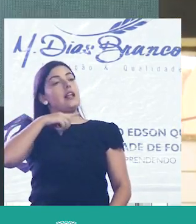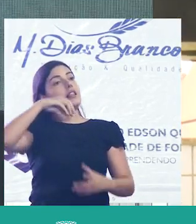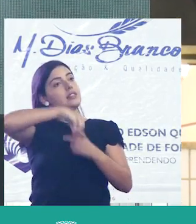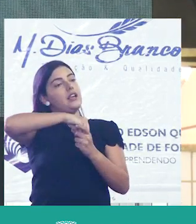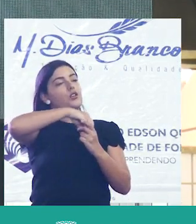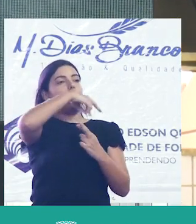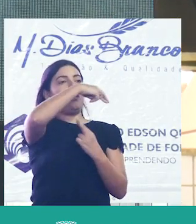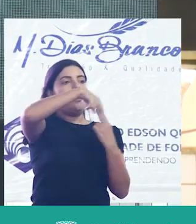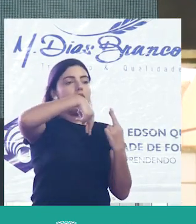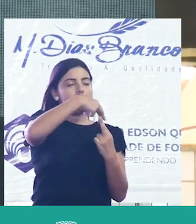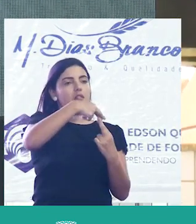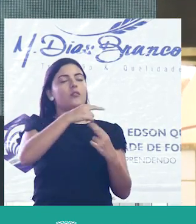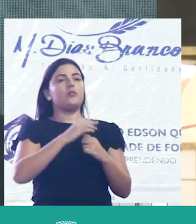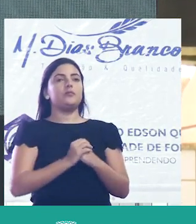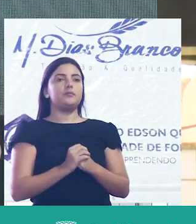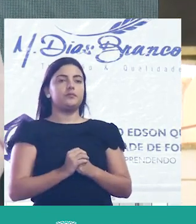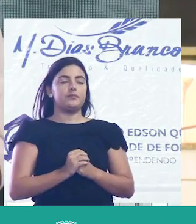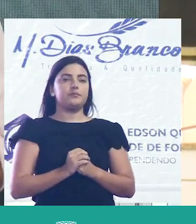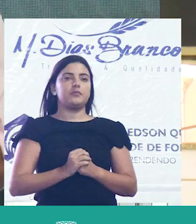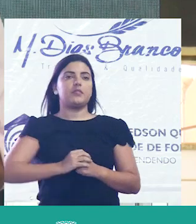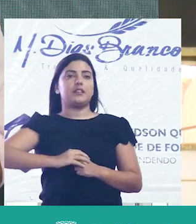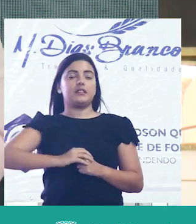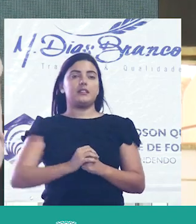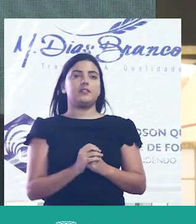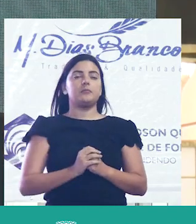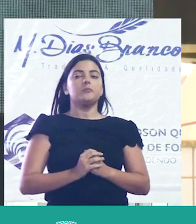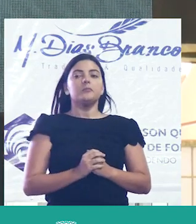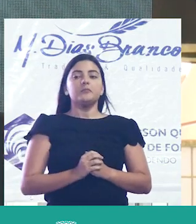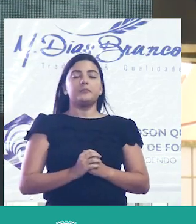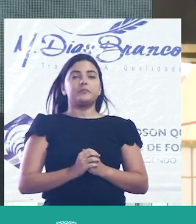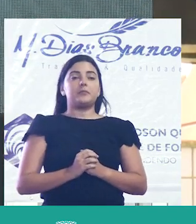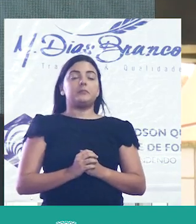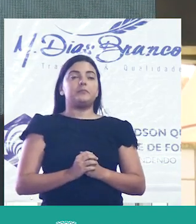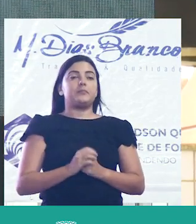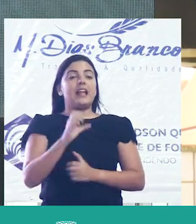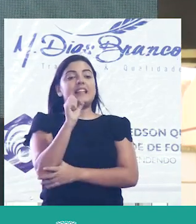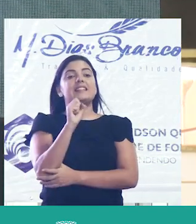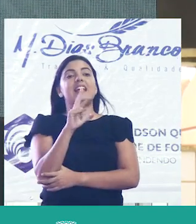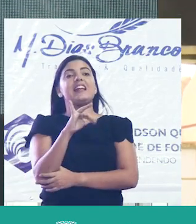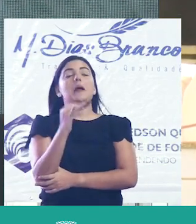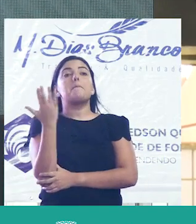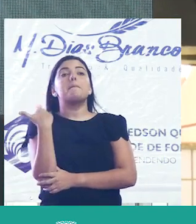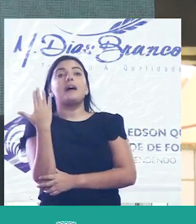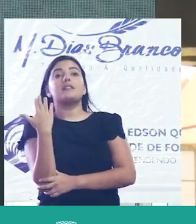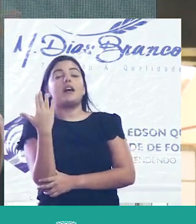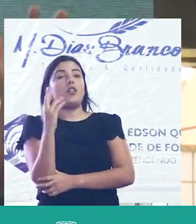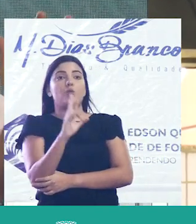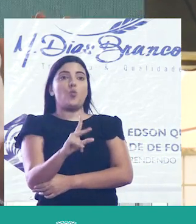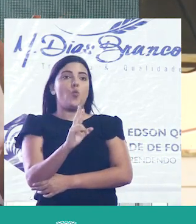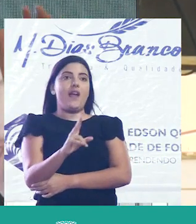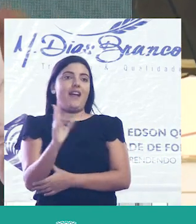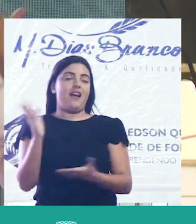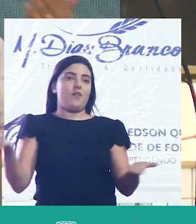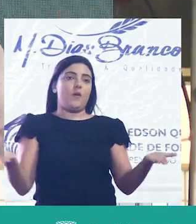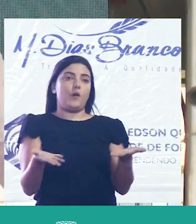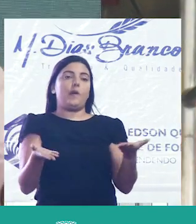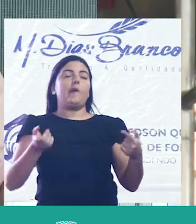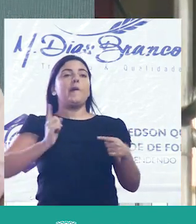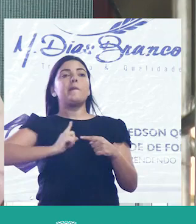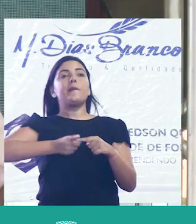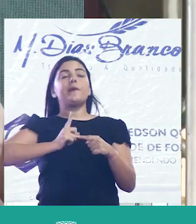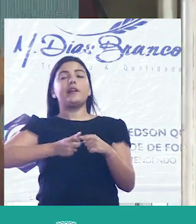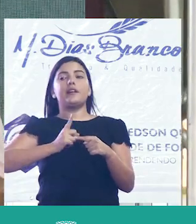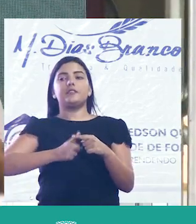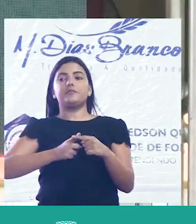reação. Seria. Você ouviu o verbo seria? Seria, não será. Por que